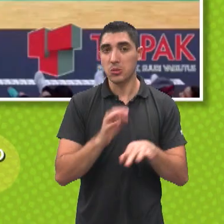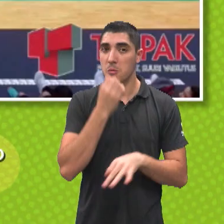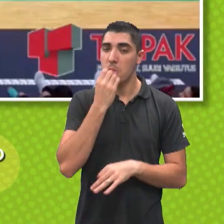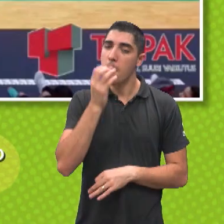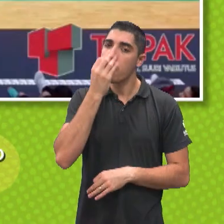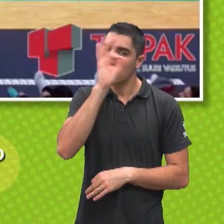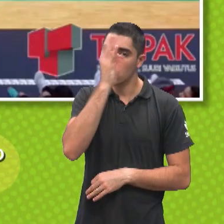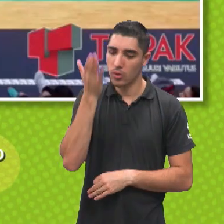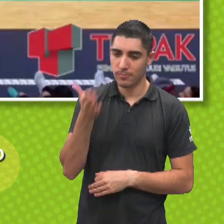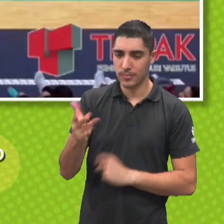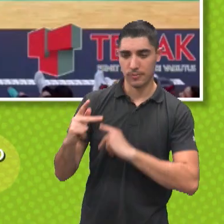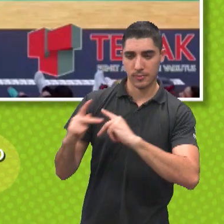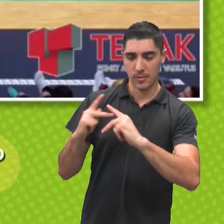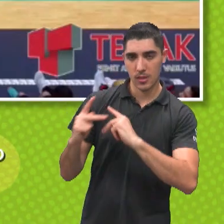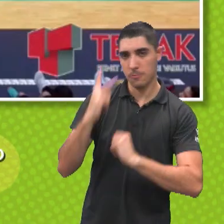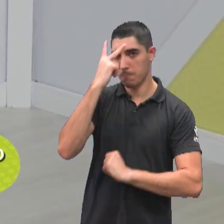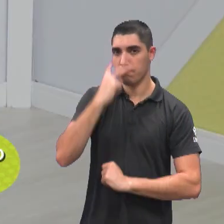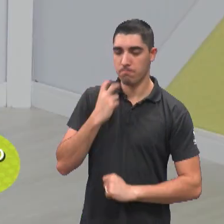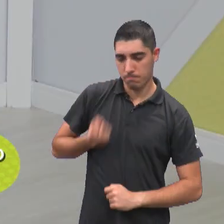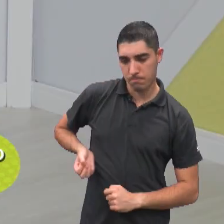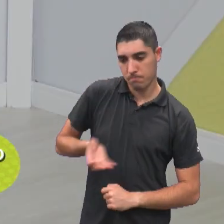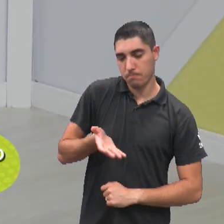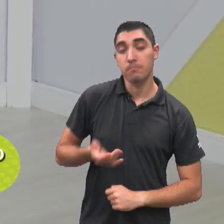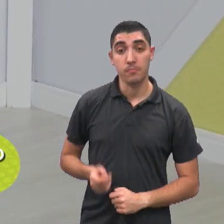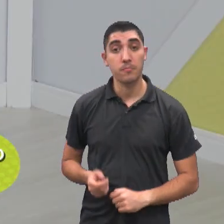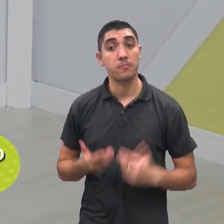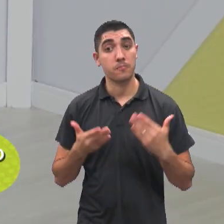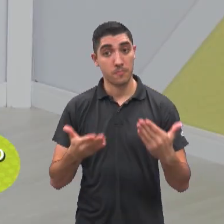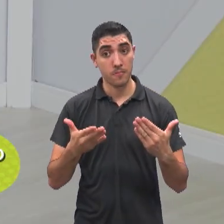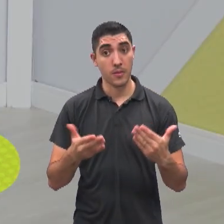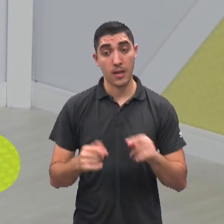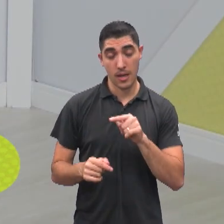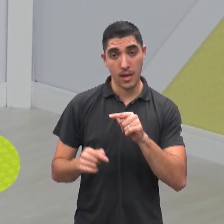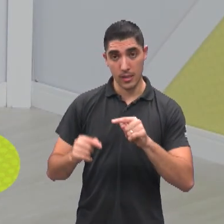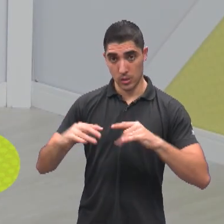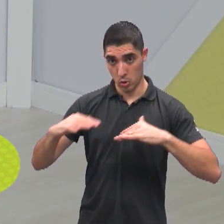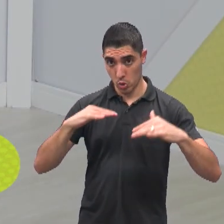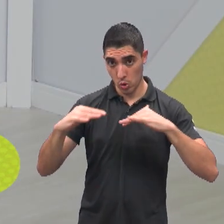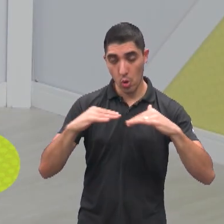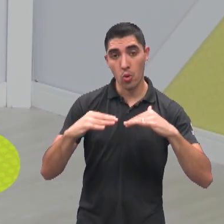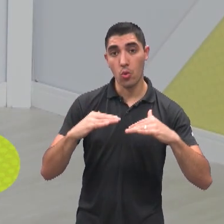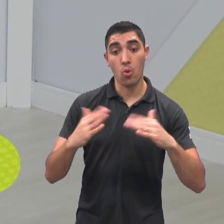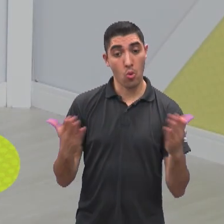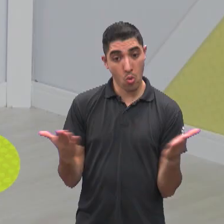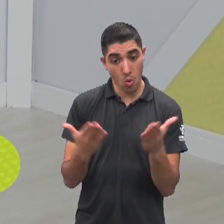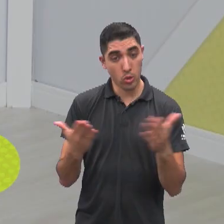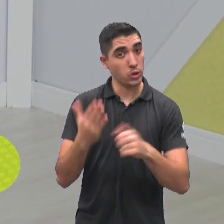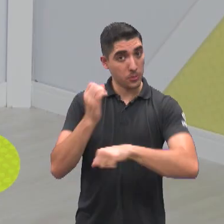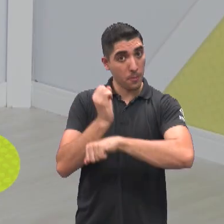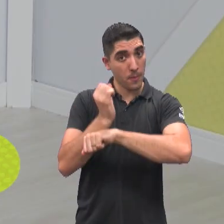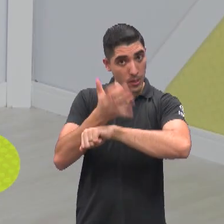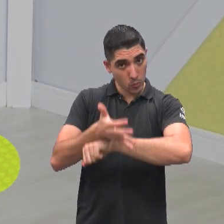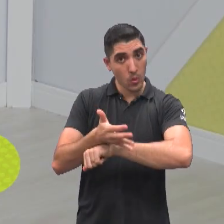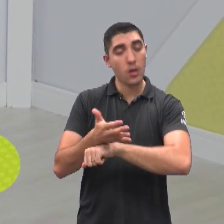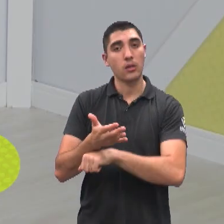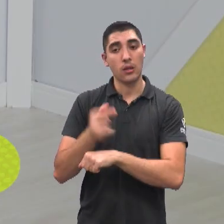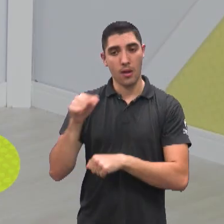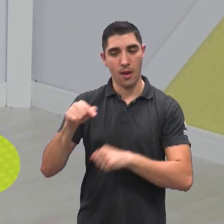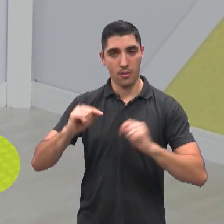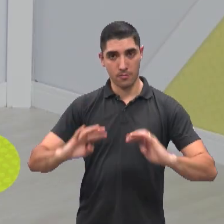para a rapaziada aí do goalball. Então, essa partida contra os japoneses já vai acontecer nessa madrugada, já é quartas de final,